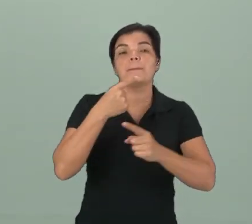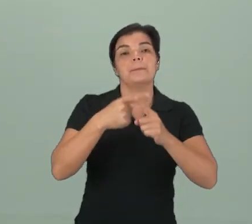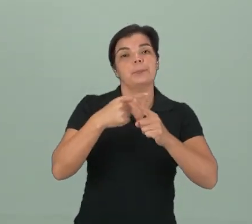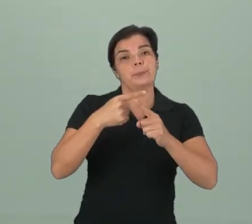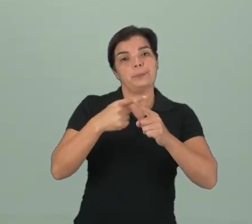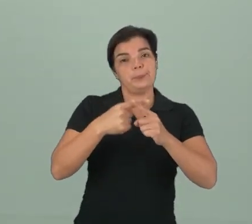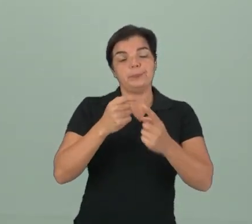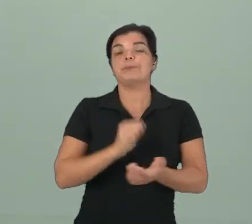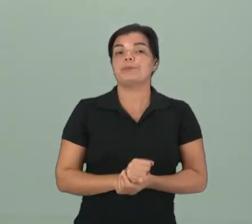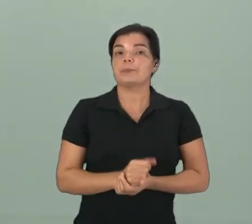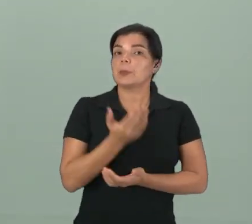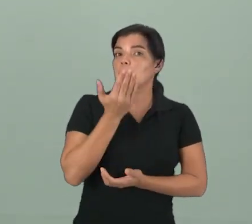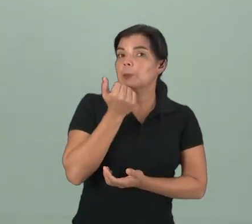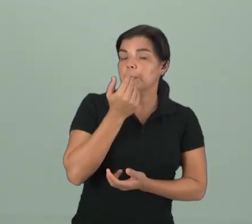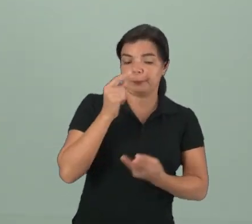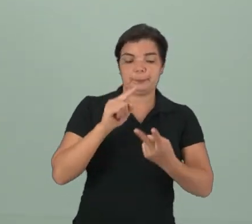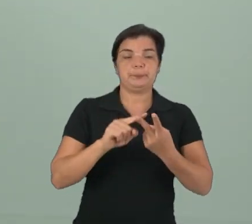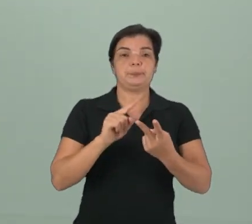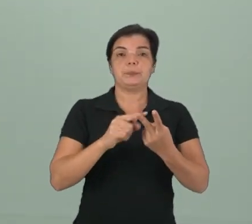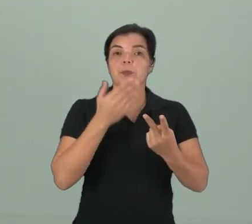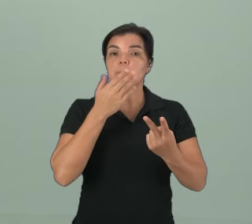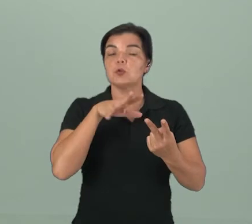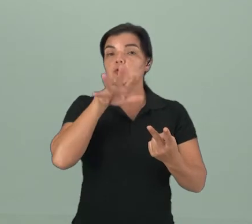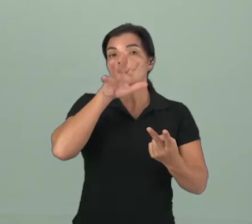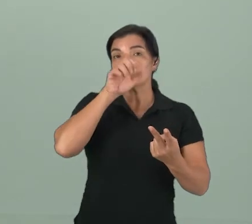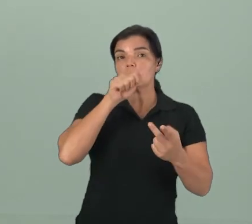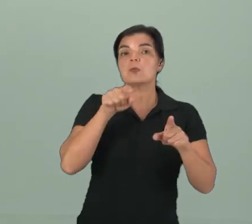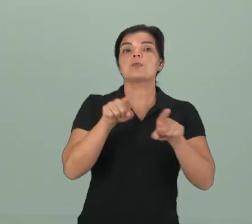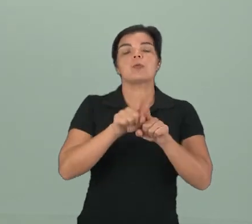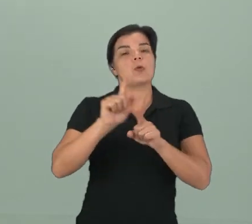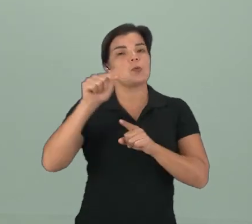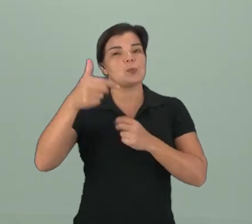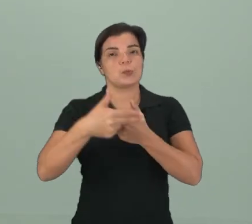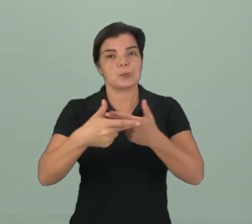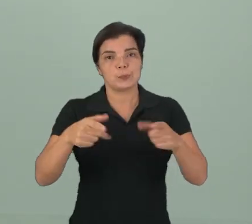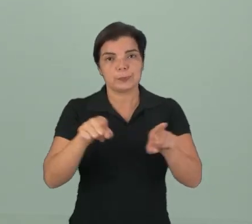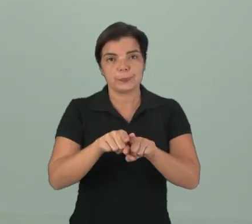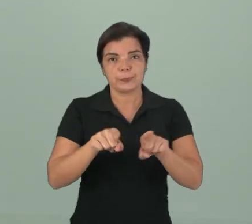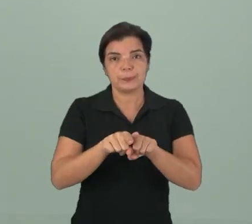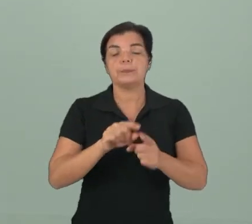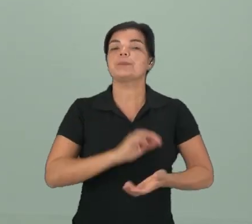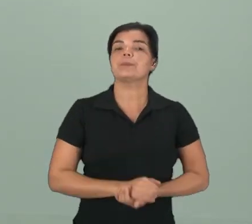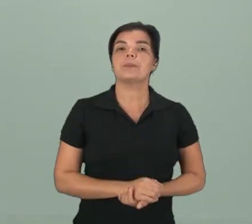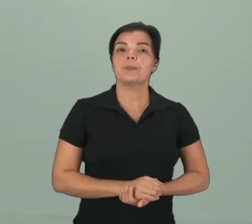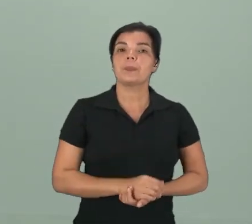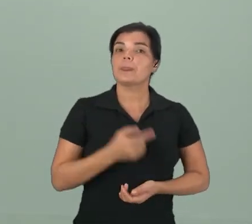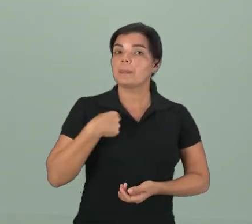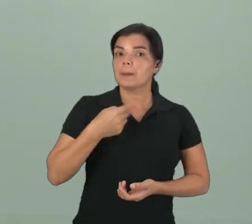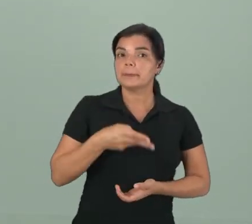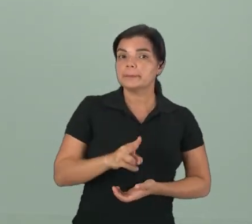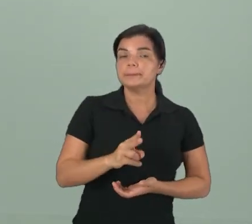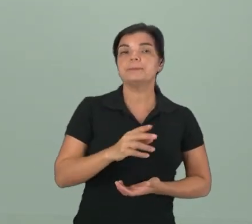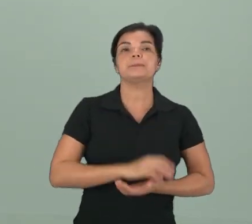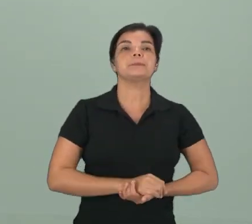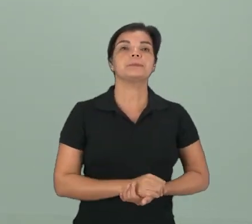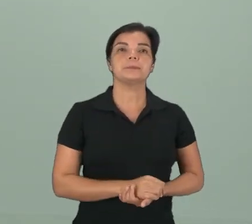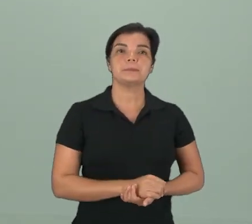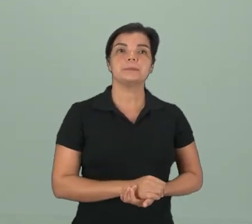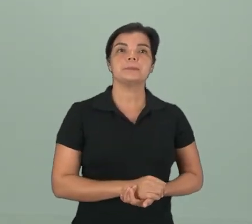conta da sua alimentação, do seu tipo de respiração, entre outras, certo? Então vamos continuar agora.